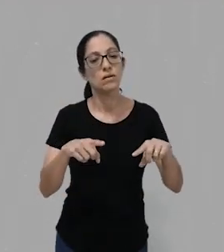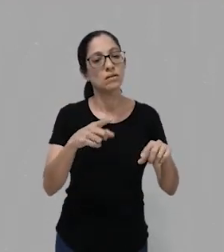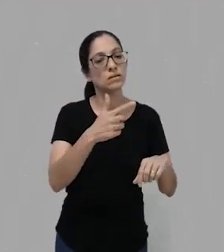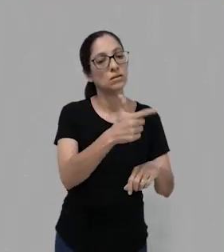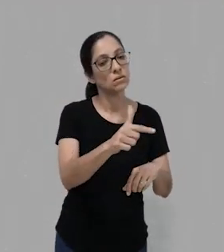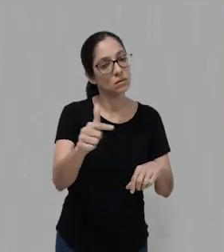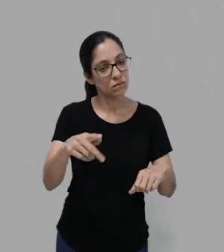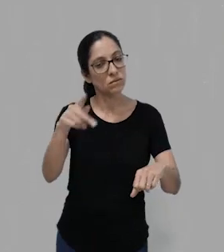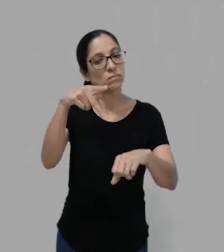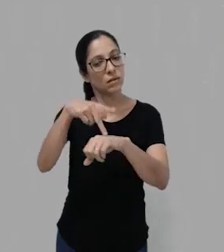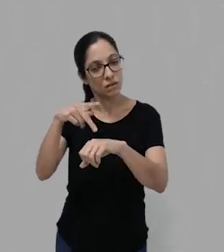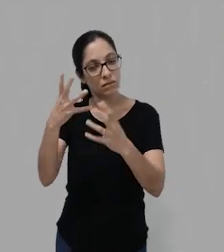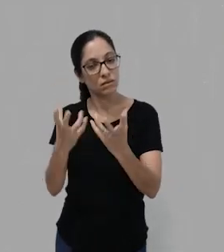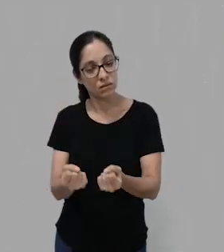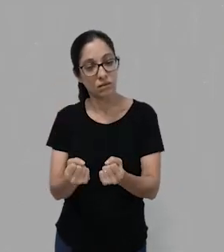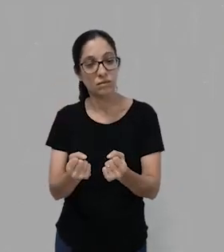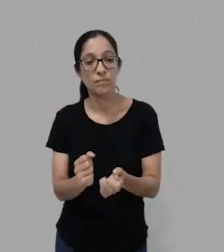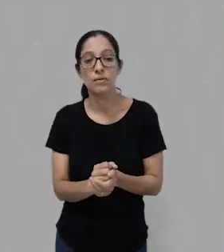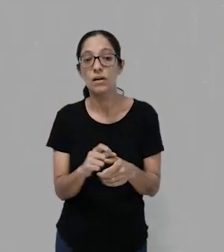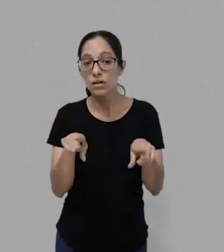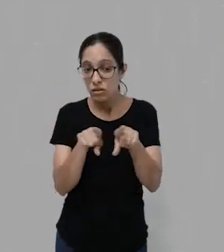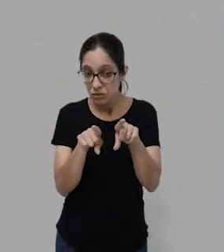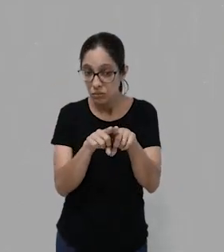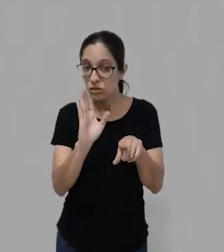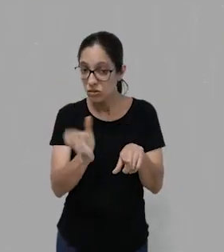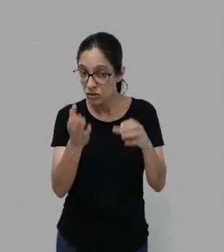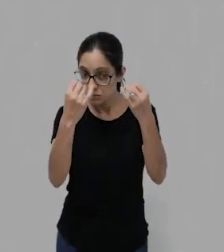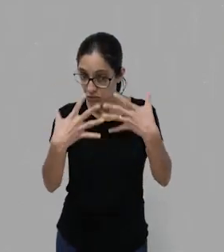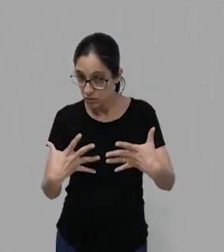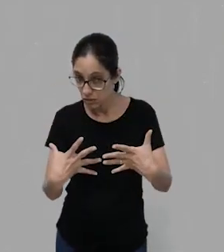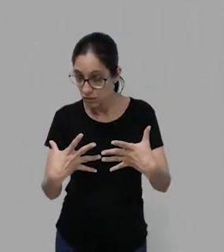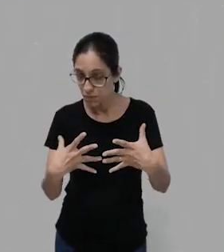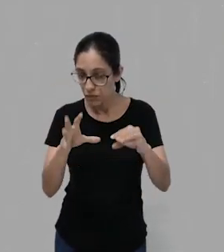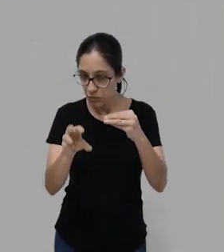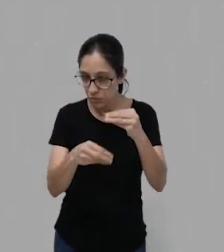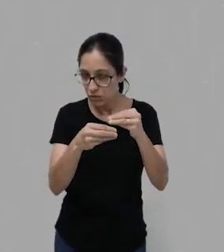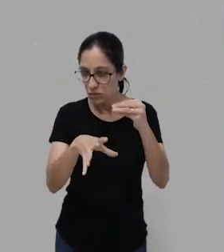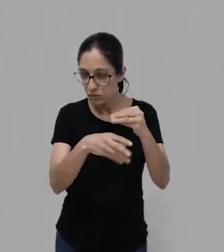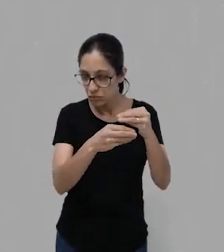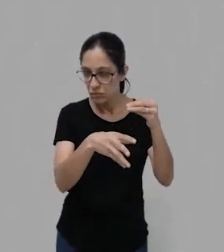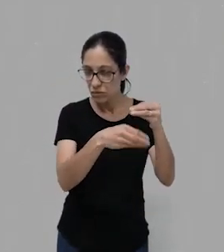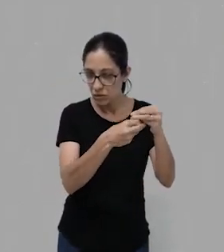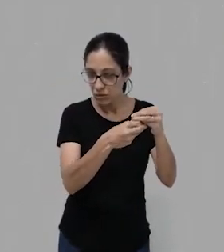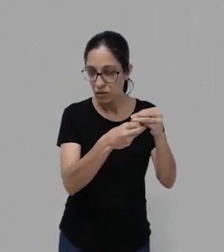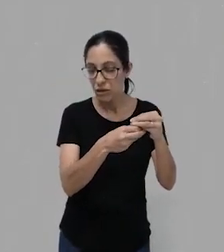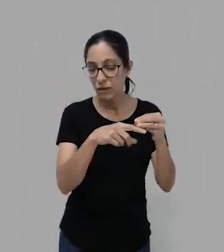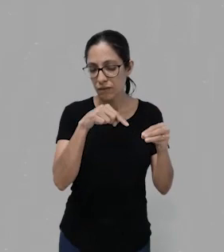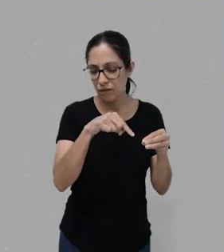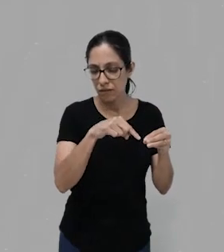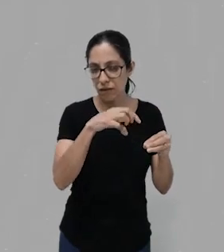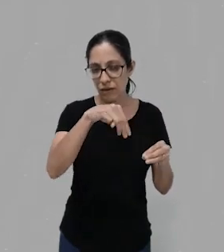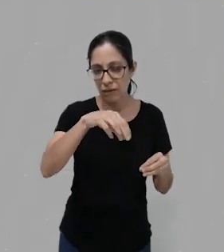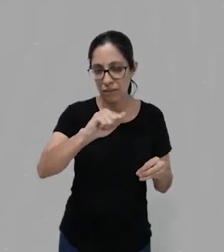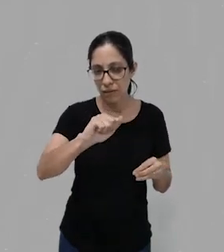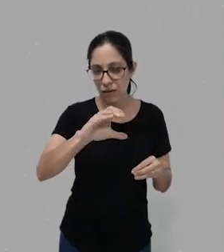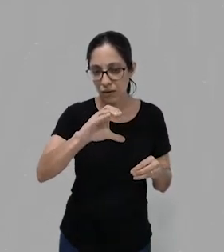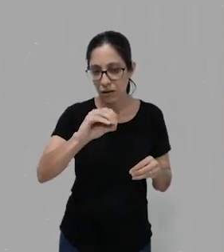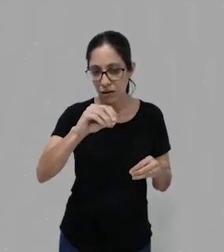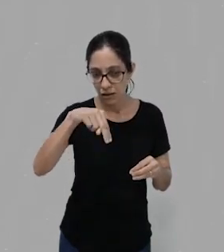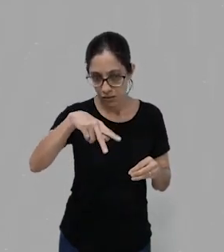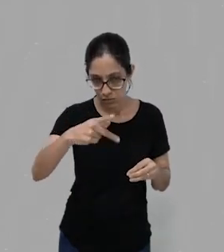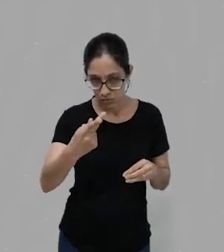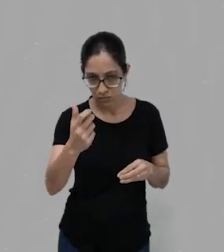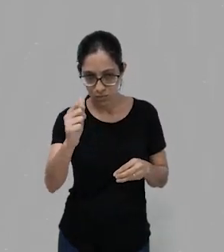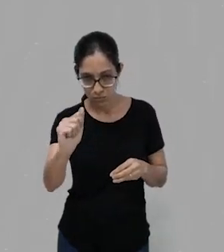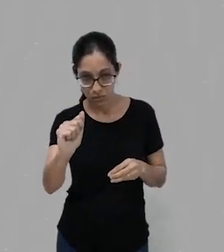compostos químicos existentes na maconha, no caso, o CBD, que é o canabidiol, ele já